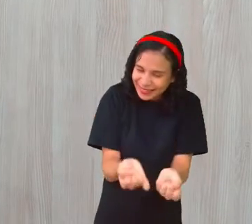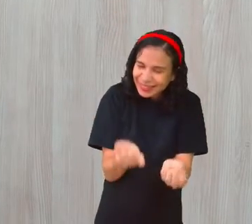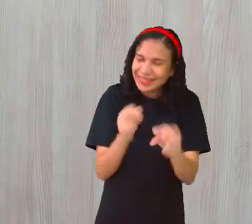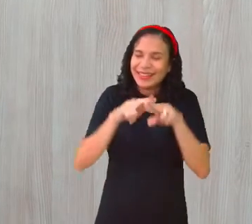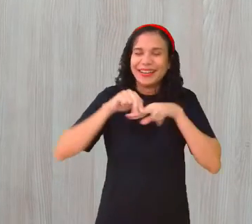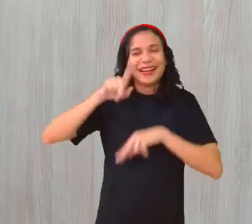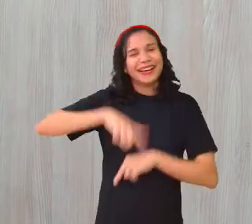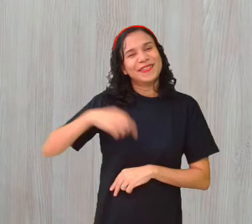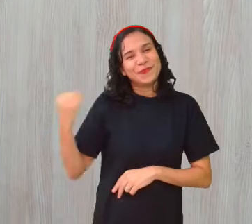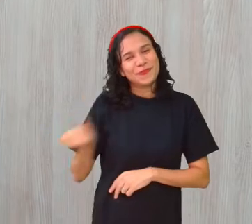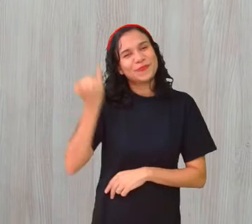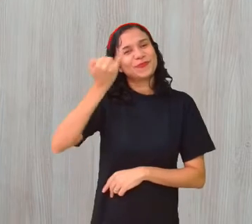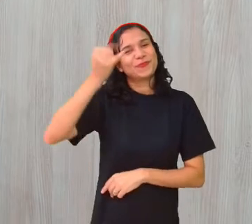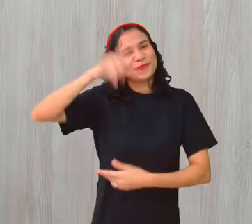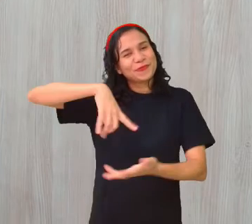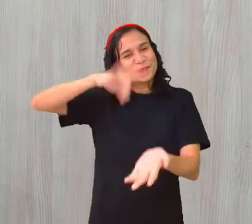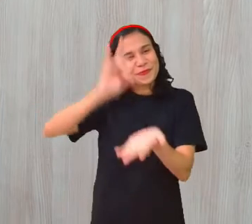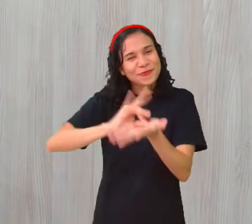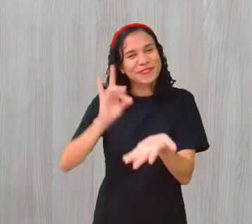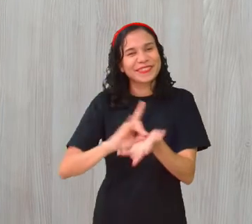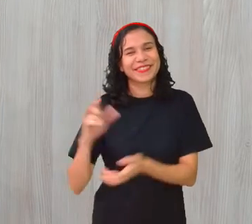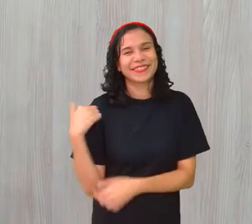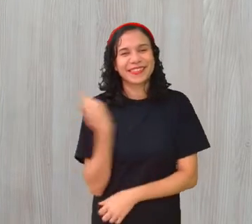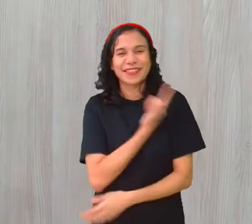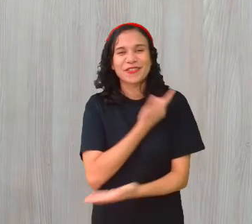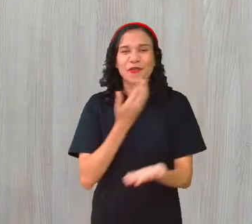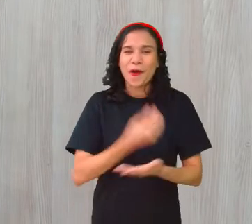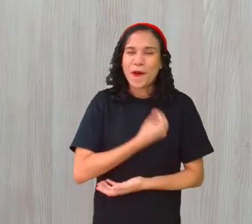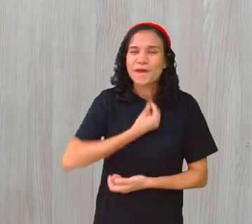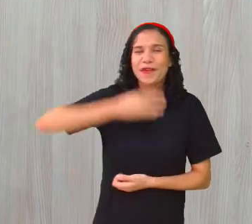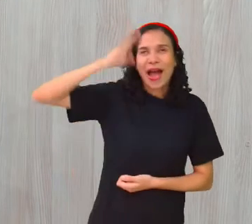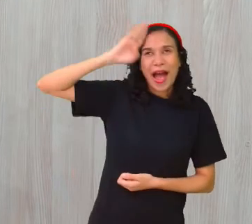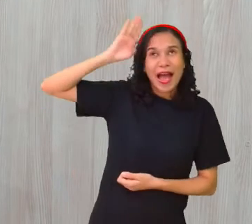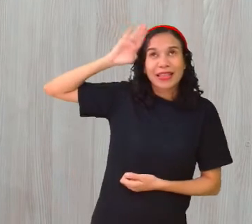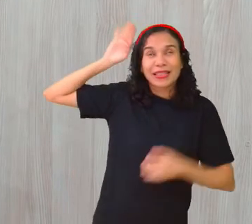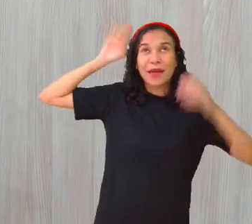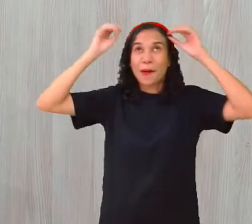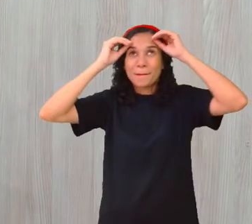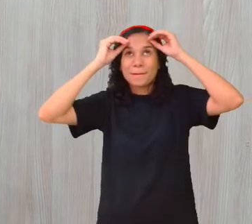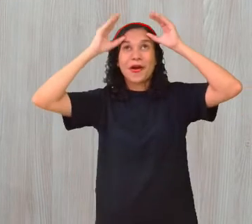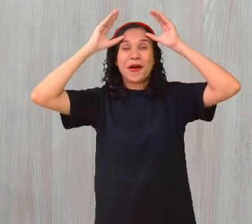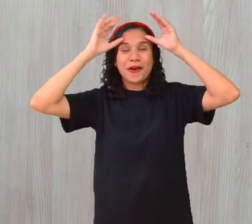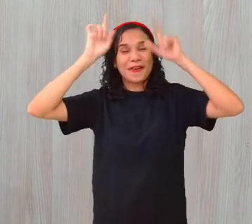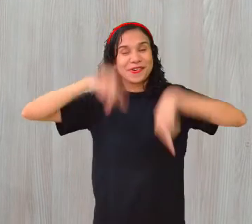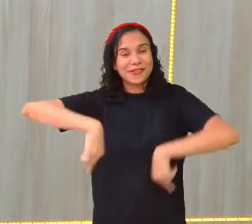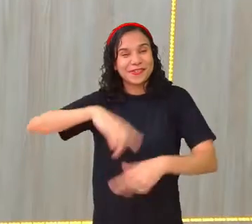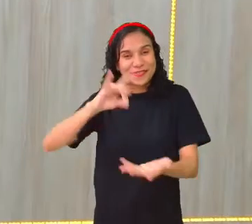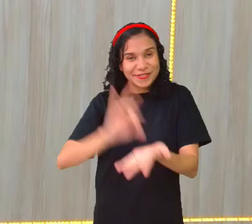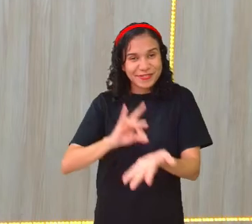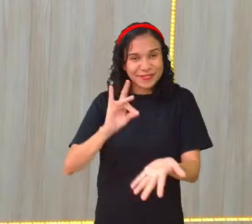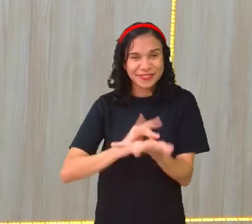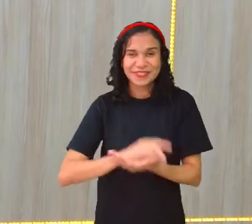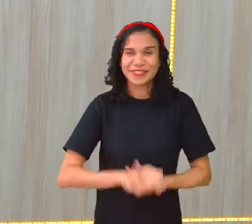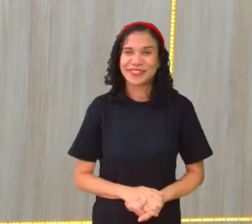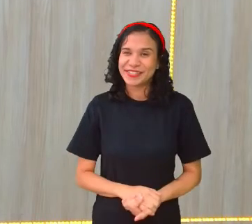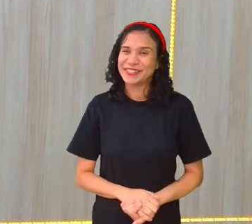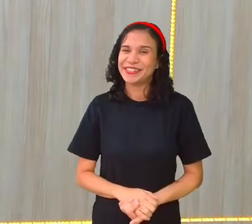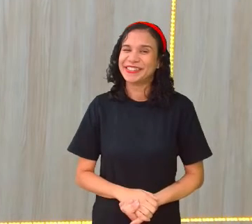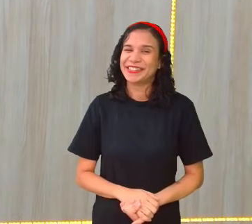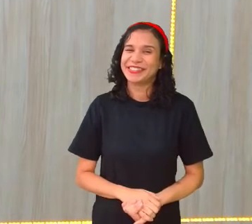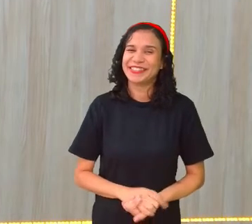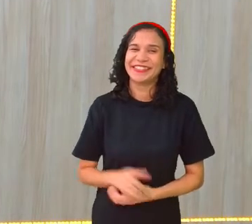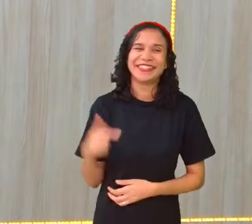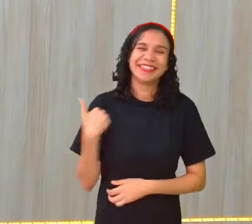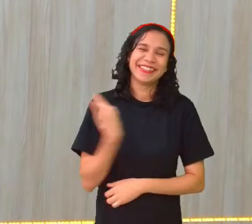é importante demais na nossa vida acadêmica, no nosso crescimento pessoal. Exatamente, né? E quando a gente